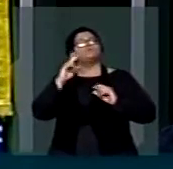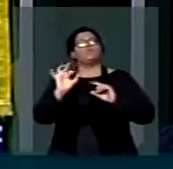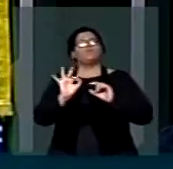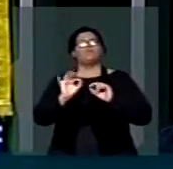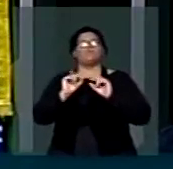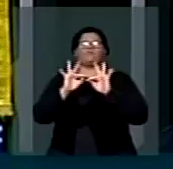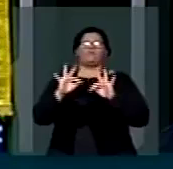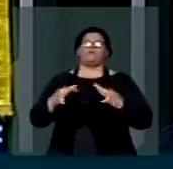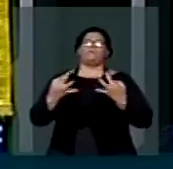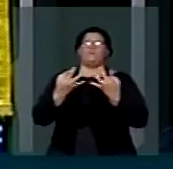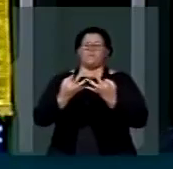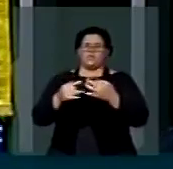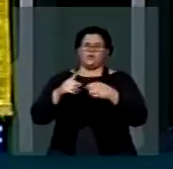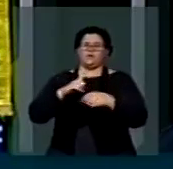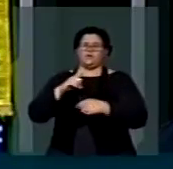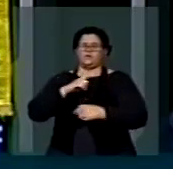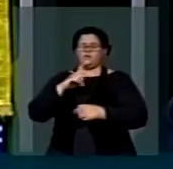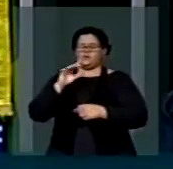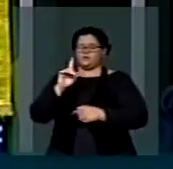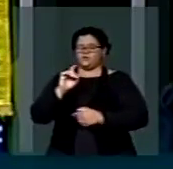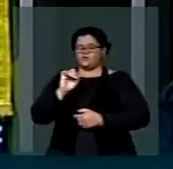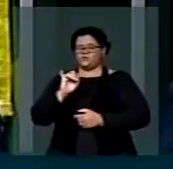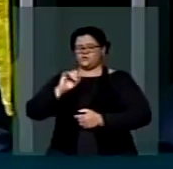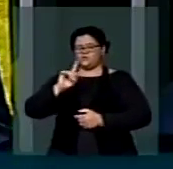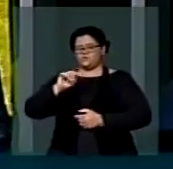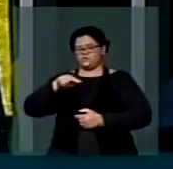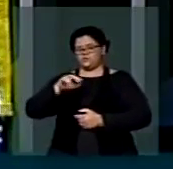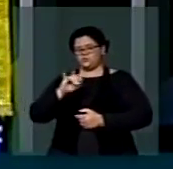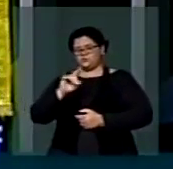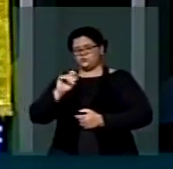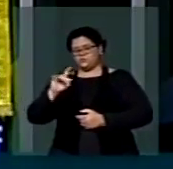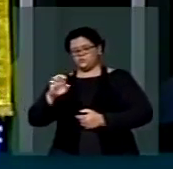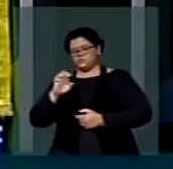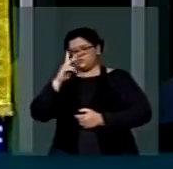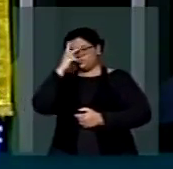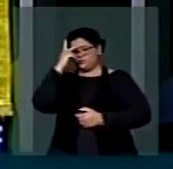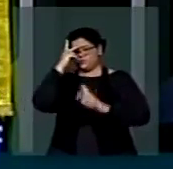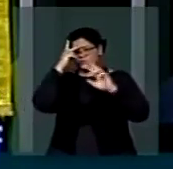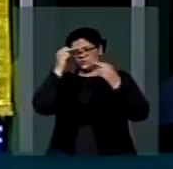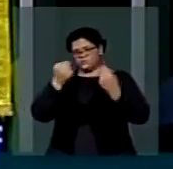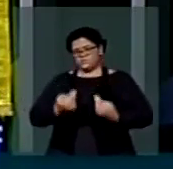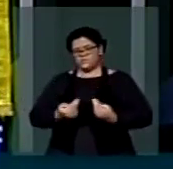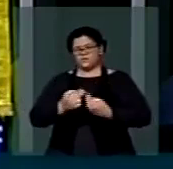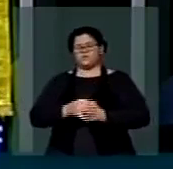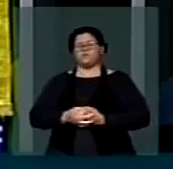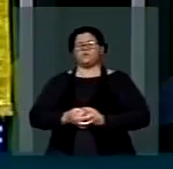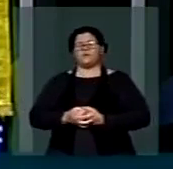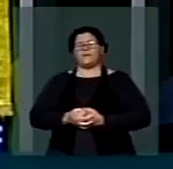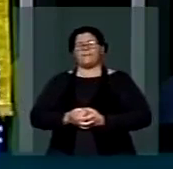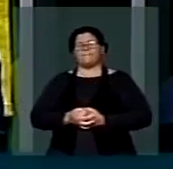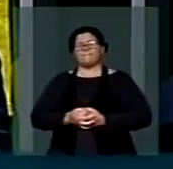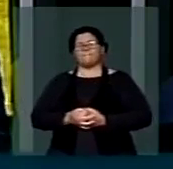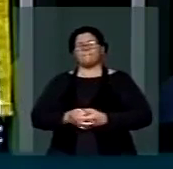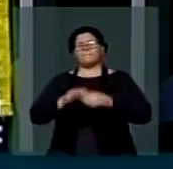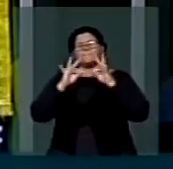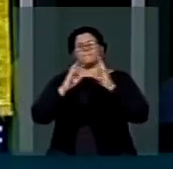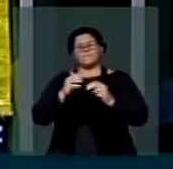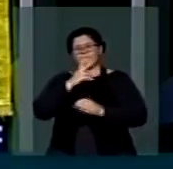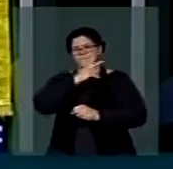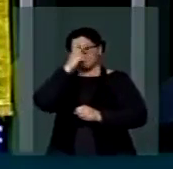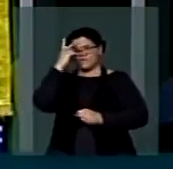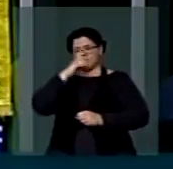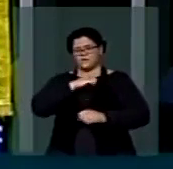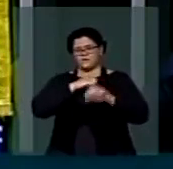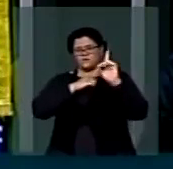dignidade humana e a que se acrescentarão, se necessário, outros meios de proteção social. Toda pessoa tem direito